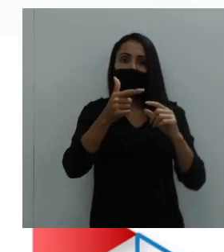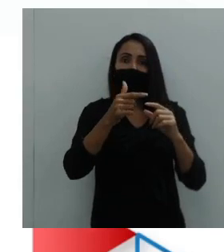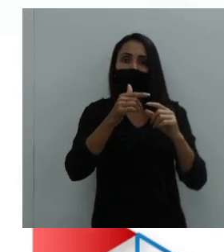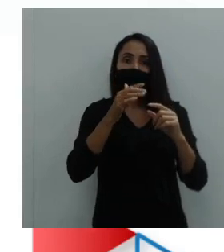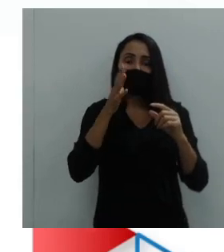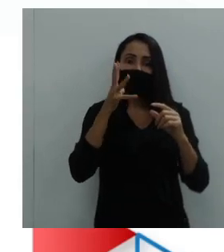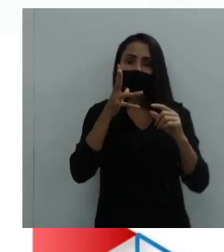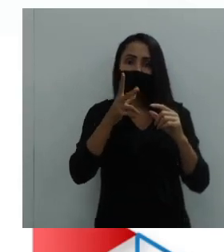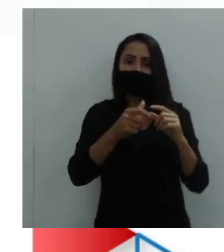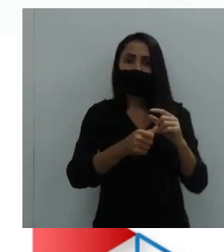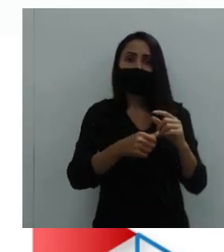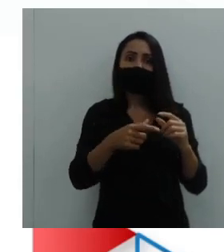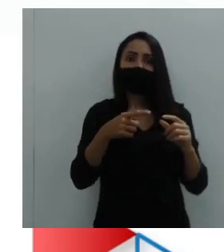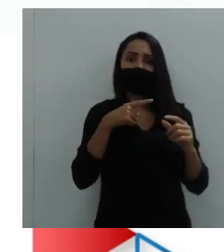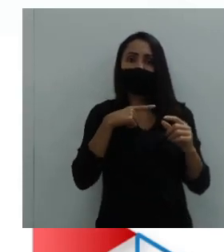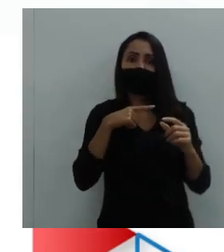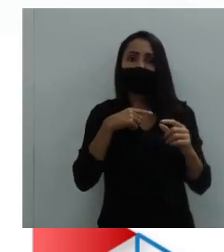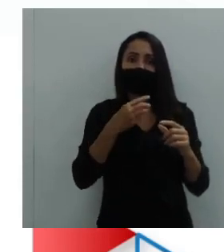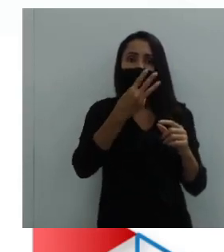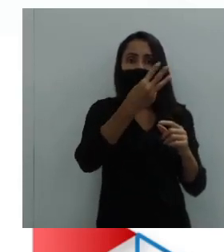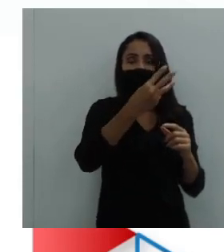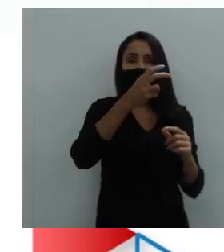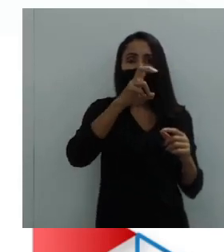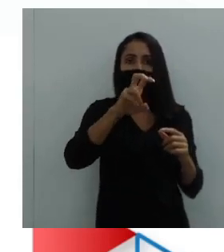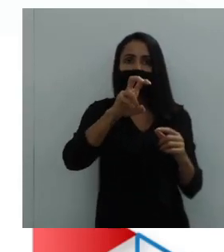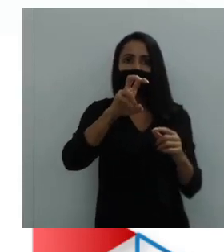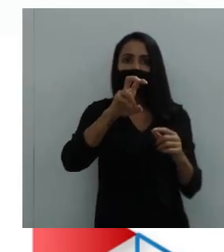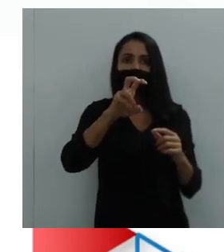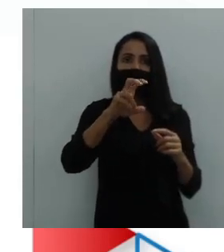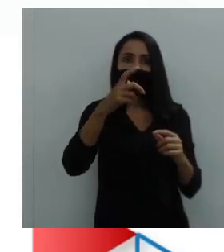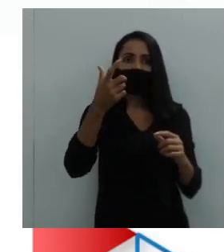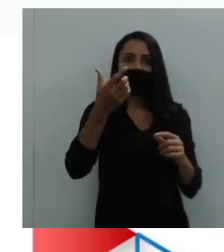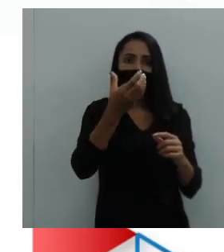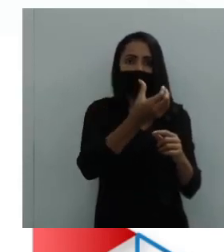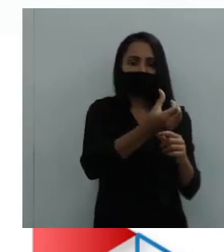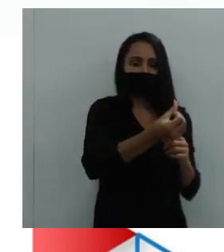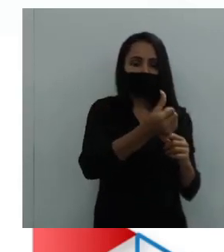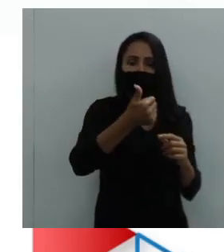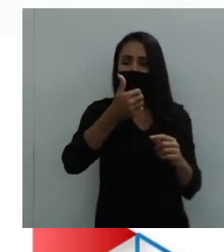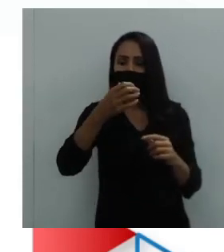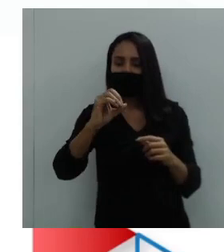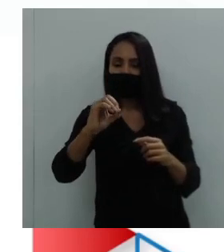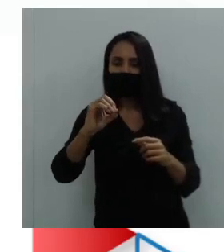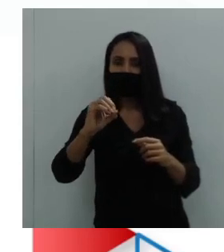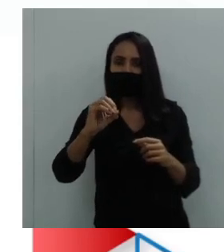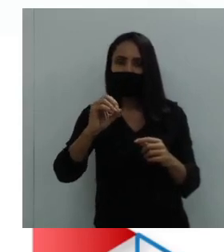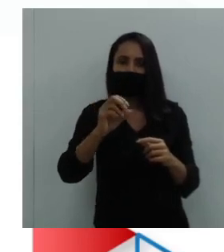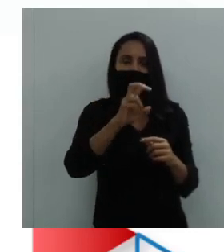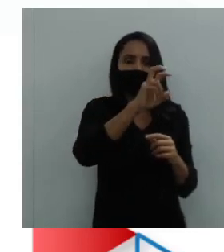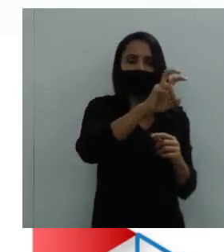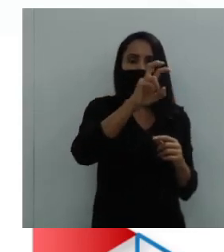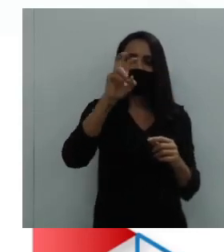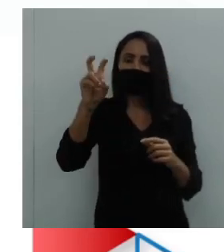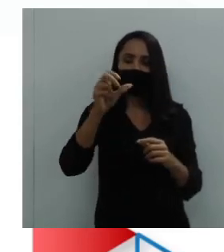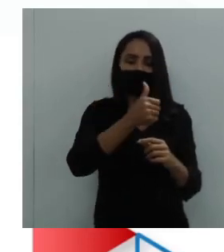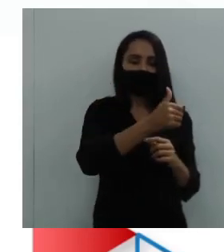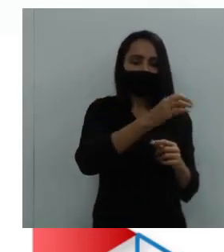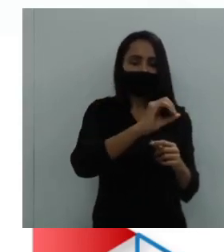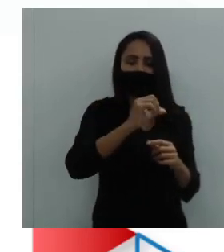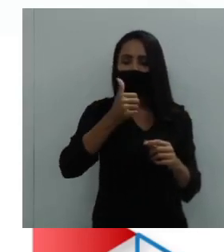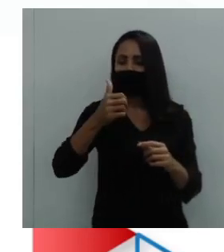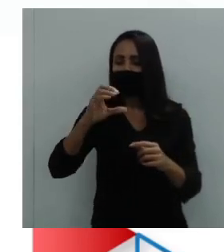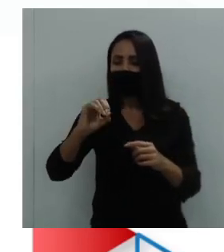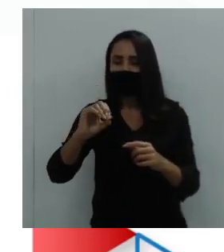esses pares ordenados eu tenho 3 e 5, eu vou ter 6 e 10. O 5 e 5 eu vou ter 10 e 10. Eu vou